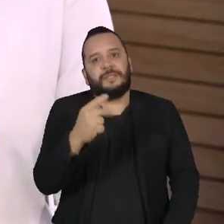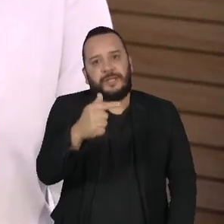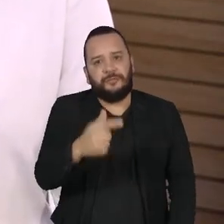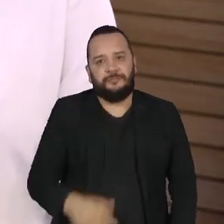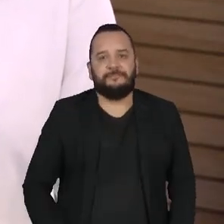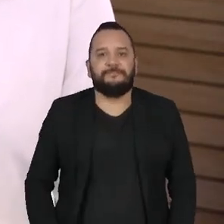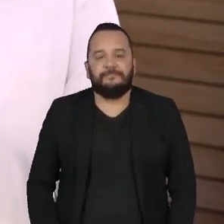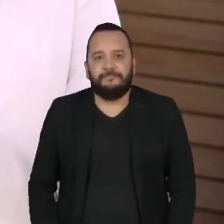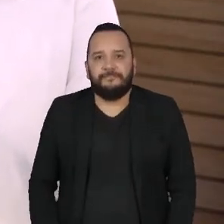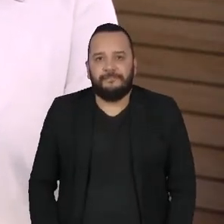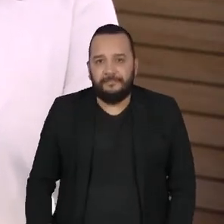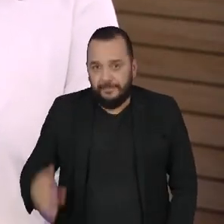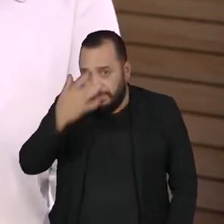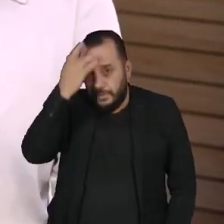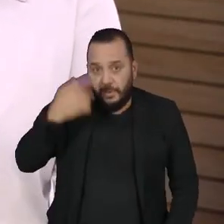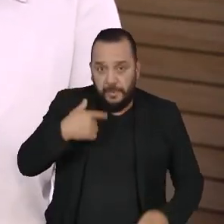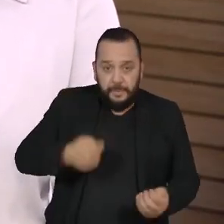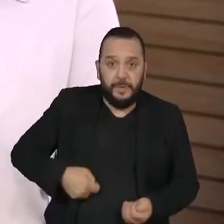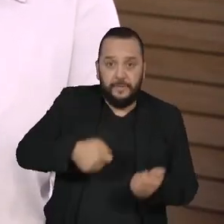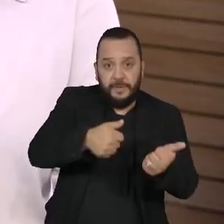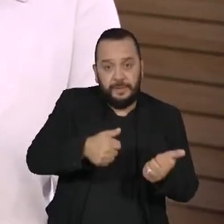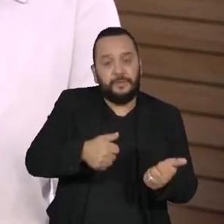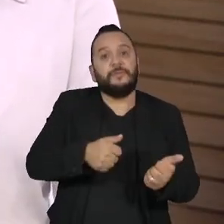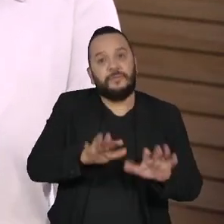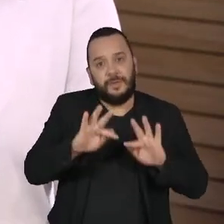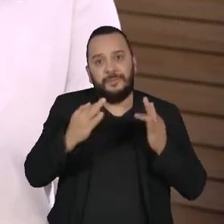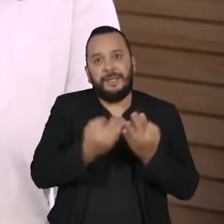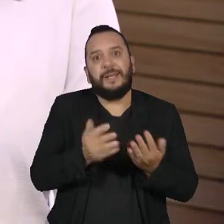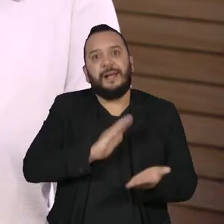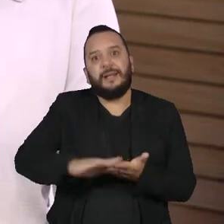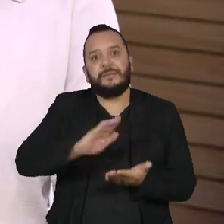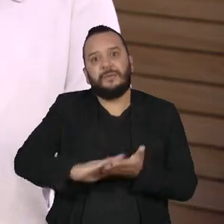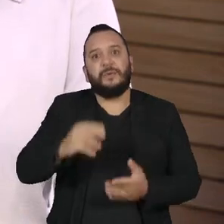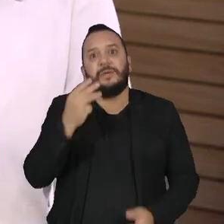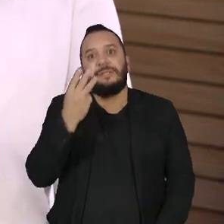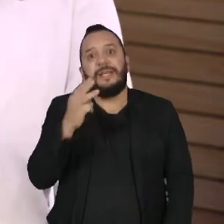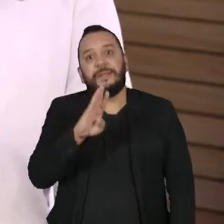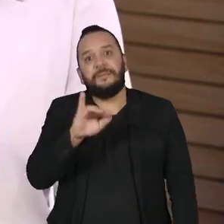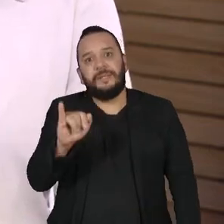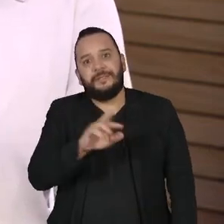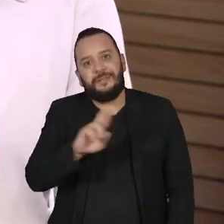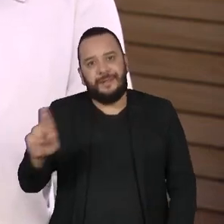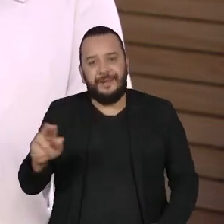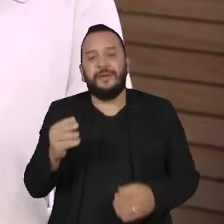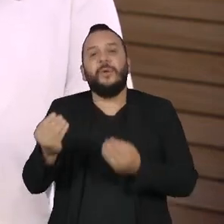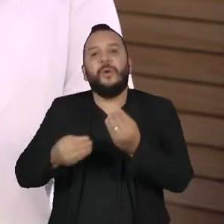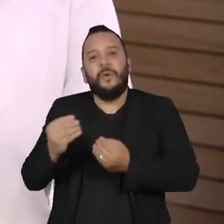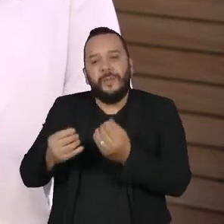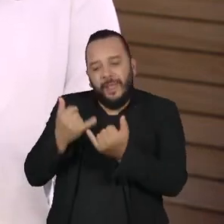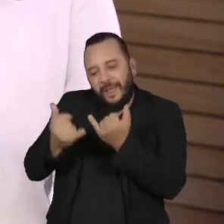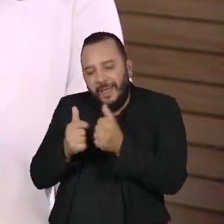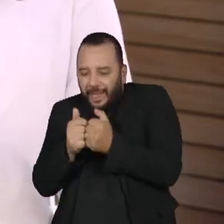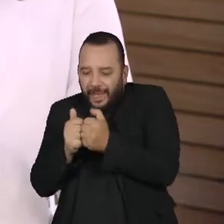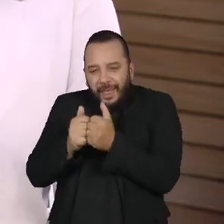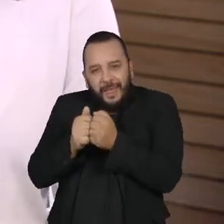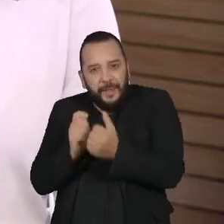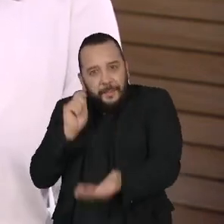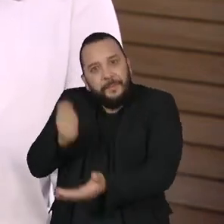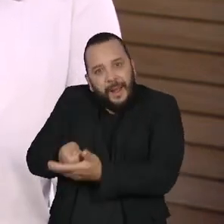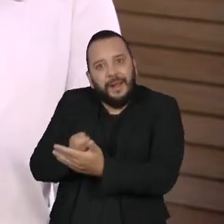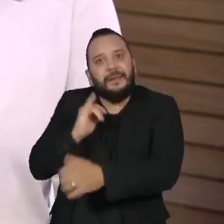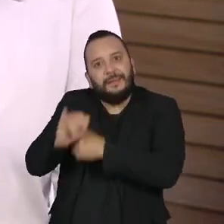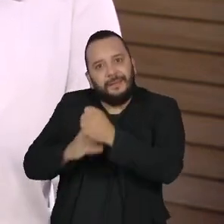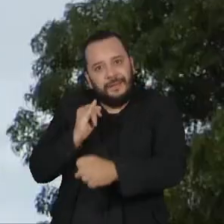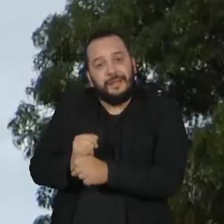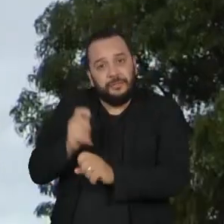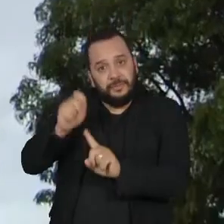Os beneficiários do Bolsa Família gastaram pelo menos 3 bilhões de reais em casas de apostas online só no mês